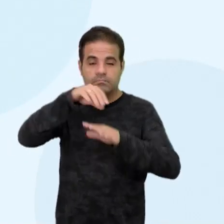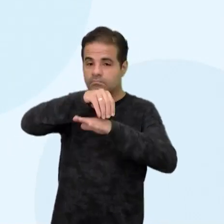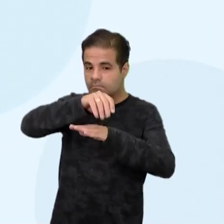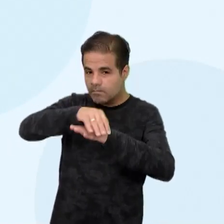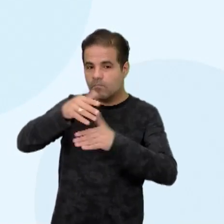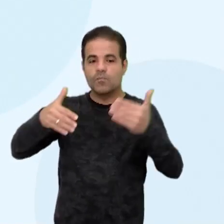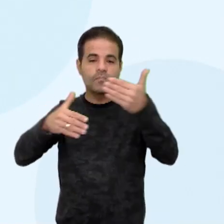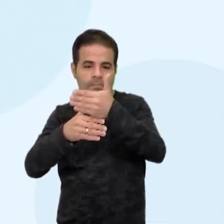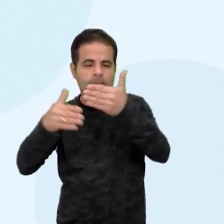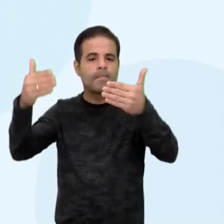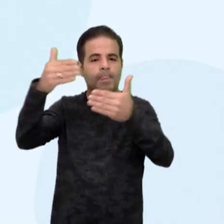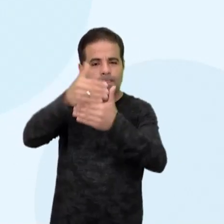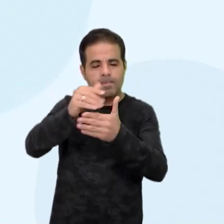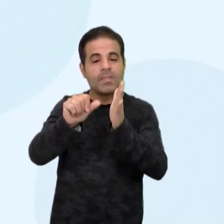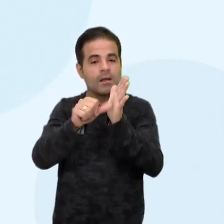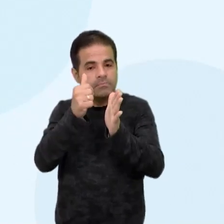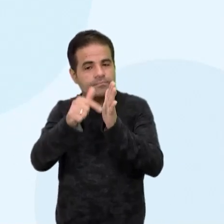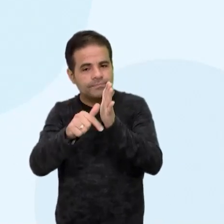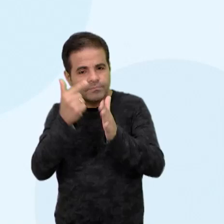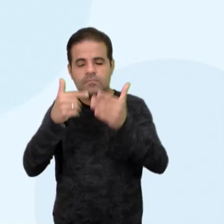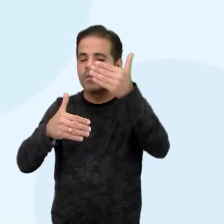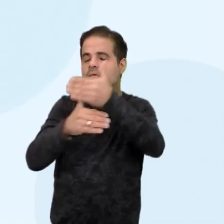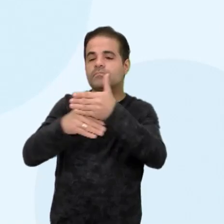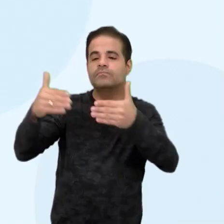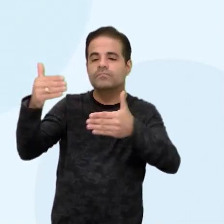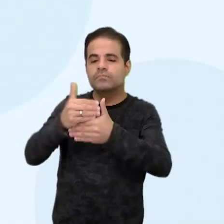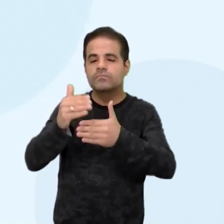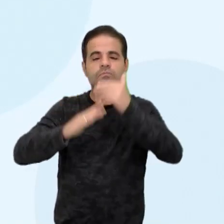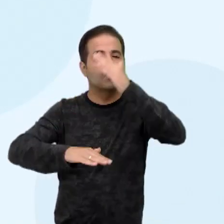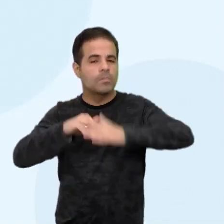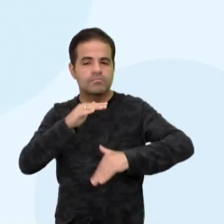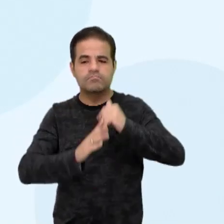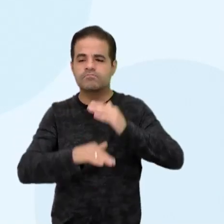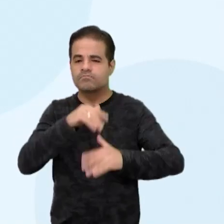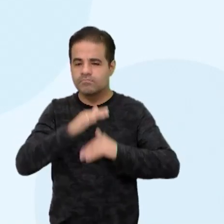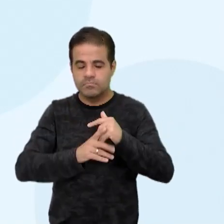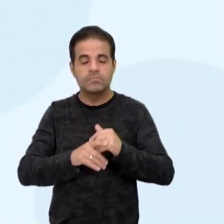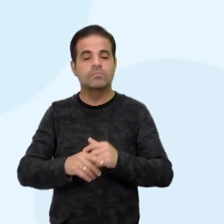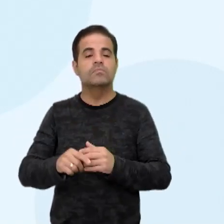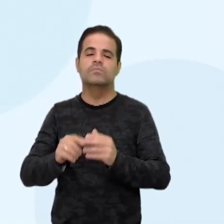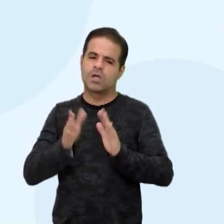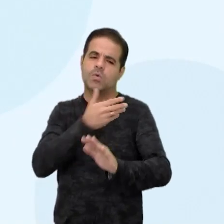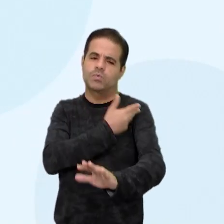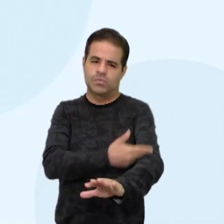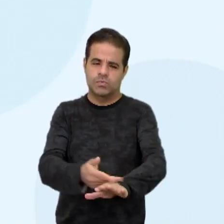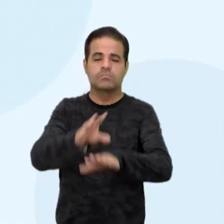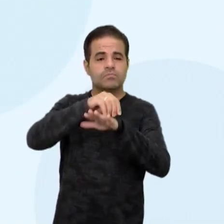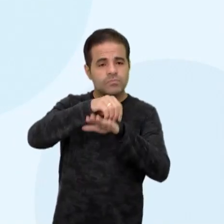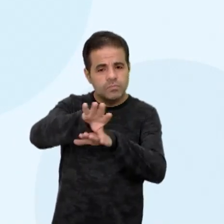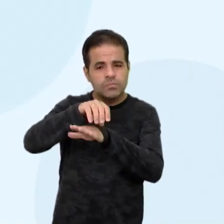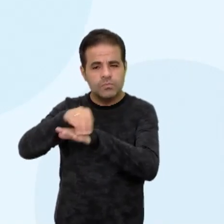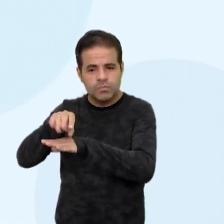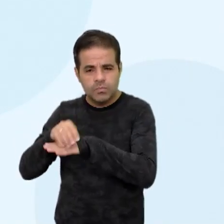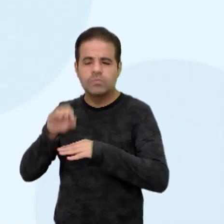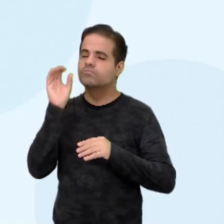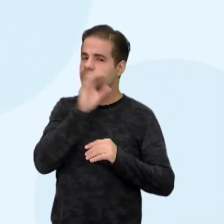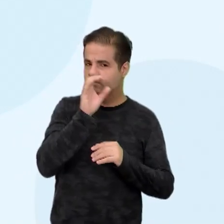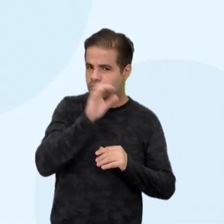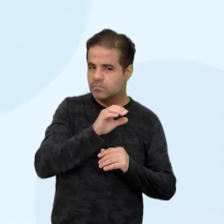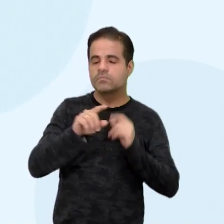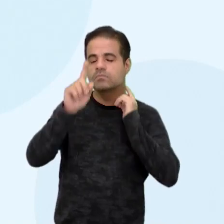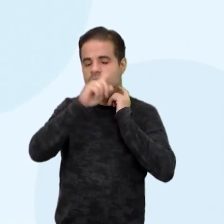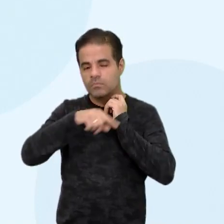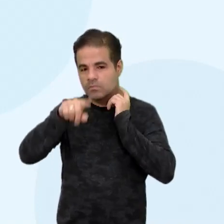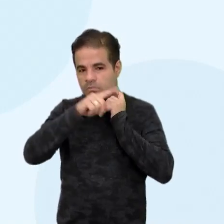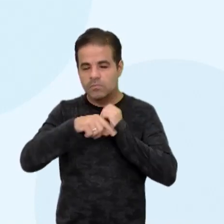slides aqui. Os primeiros são apenas as habilidades, que como de costume eu vou passar rapidamente apenas para